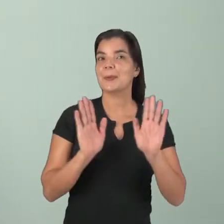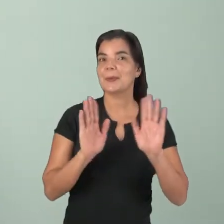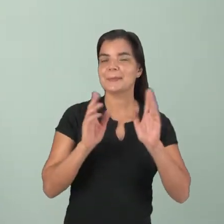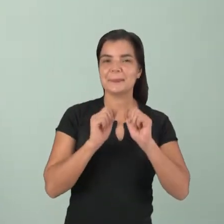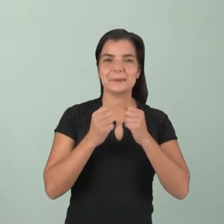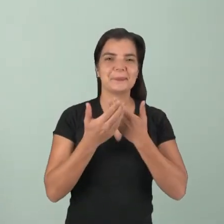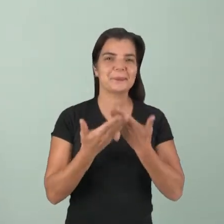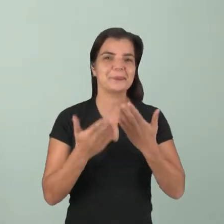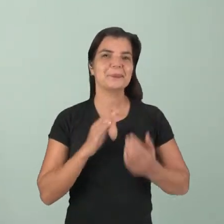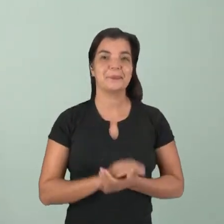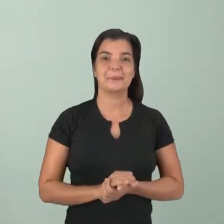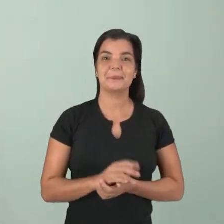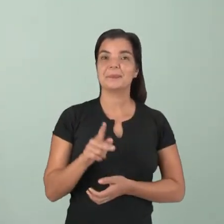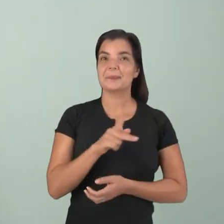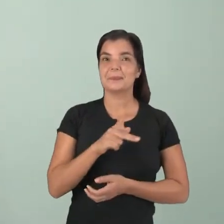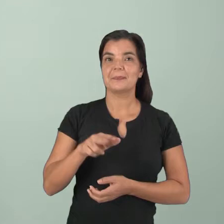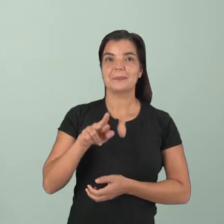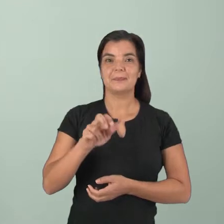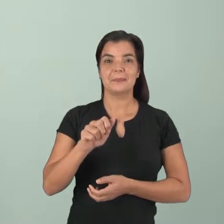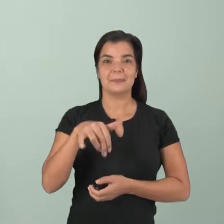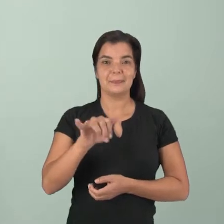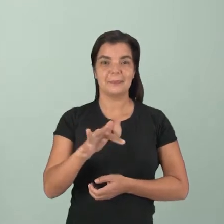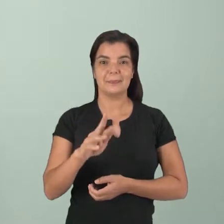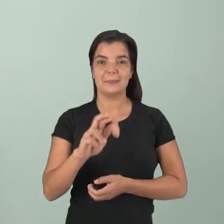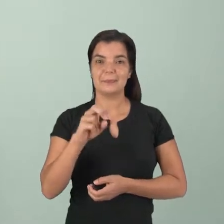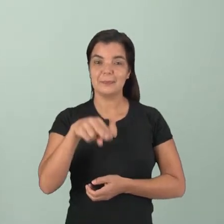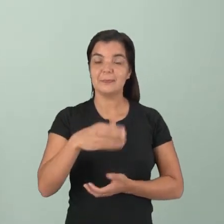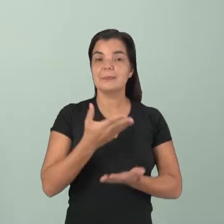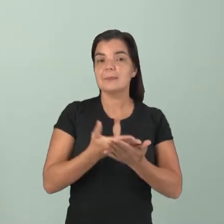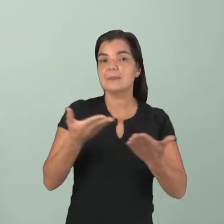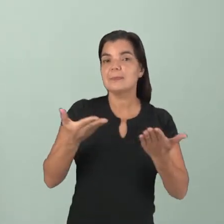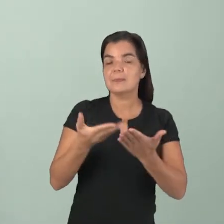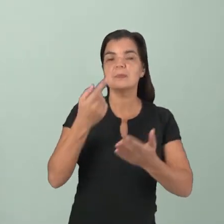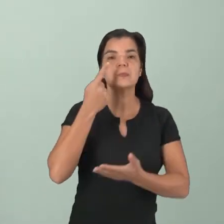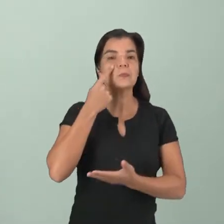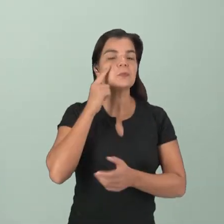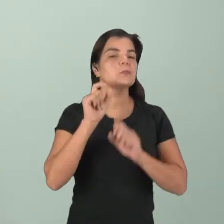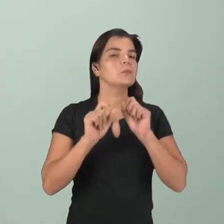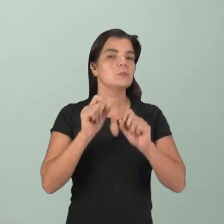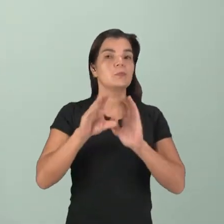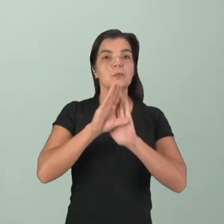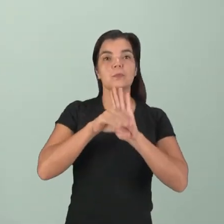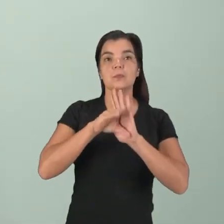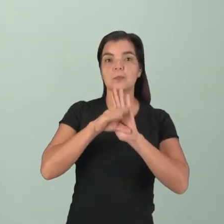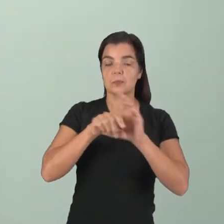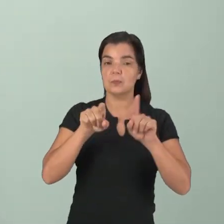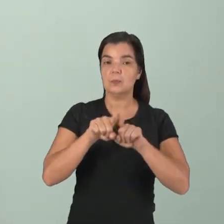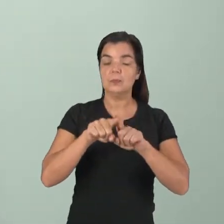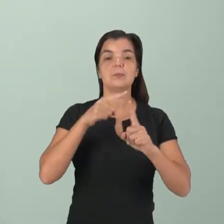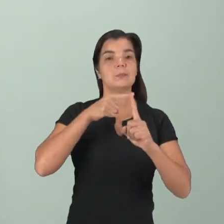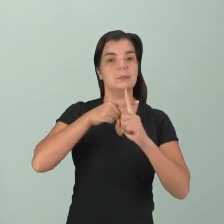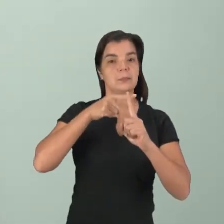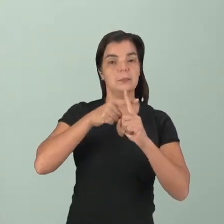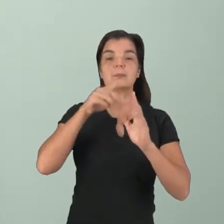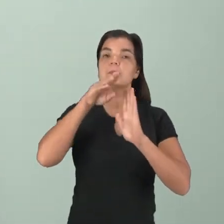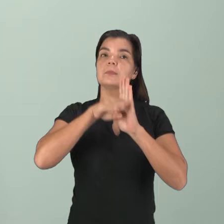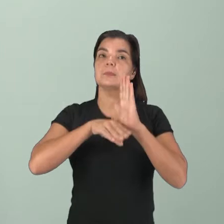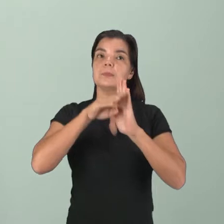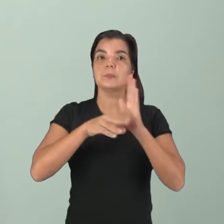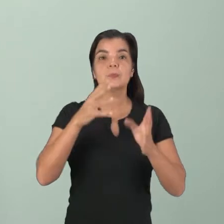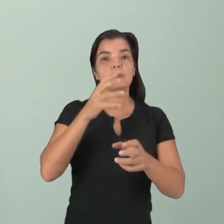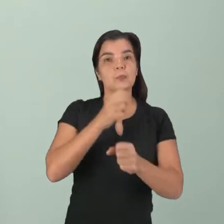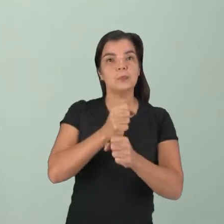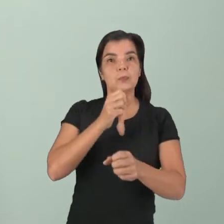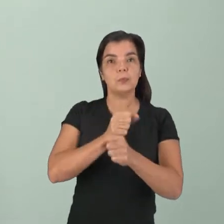Olá pessoal, tudo bem? Aqui com vocês é o professor Raifran e na aula de hoje vamos estudar o conteúdo que é adição e subtração de